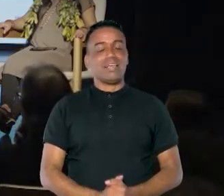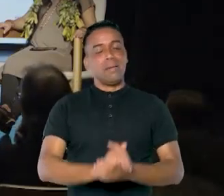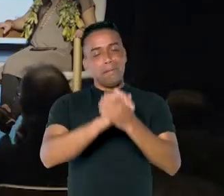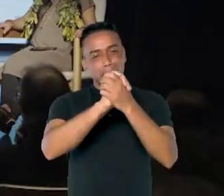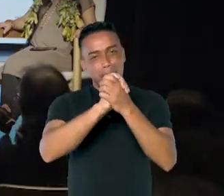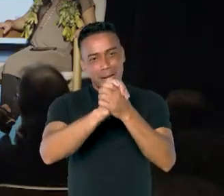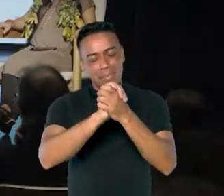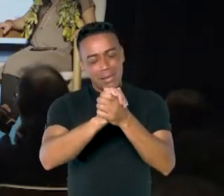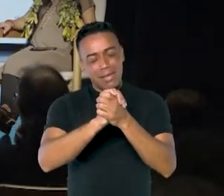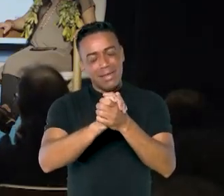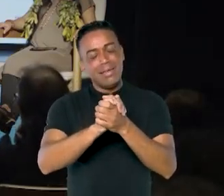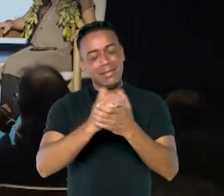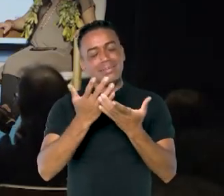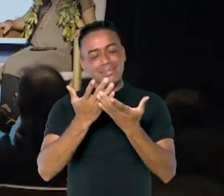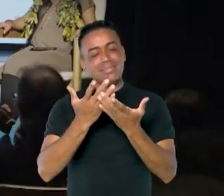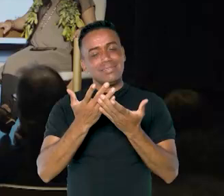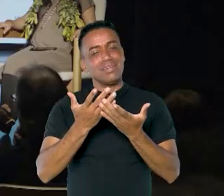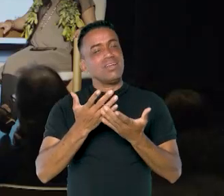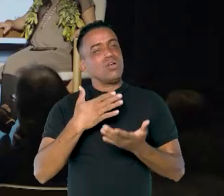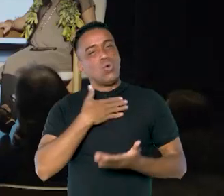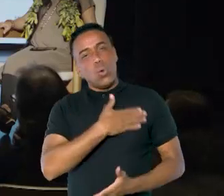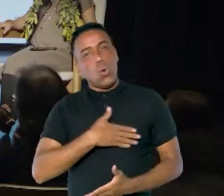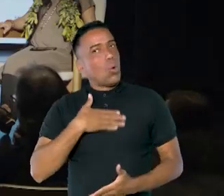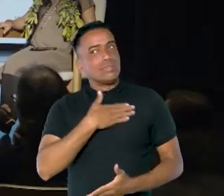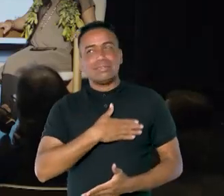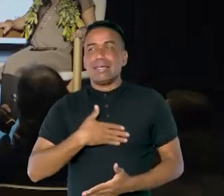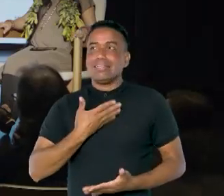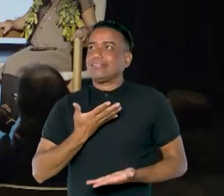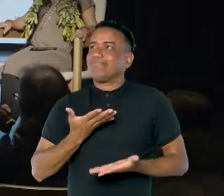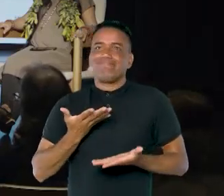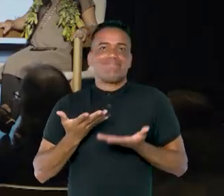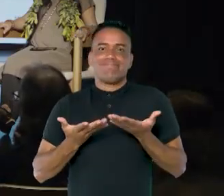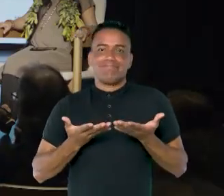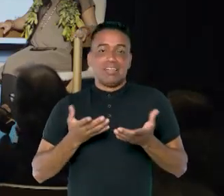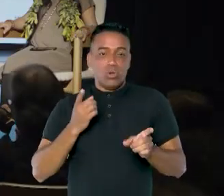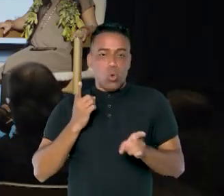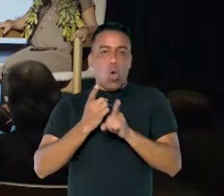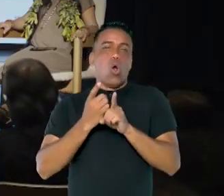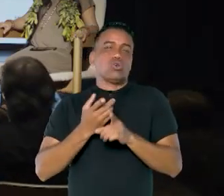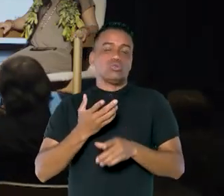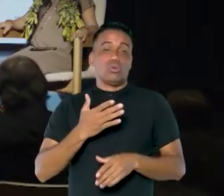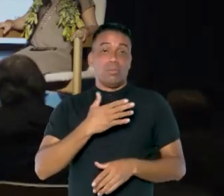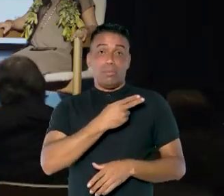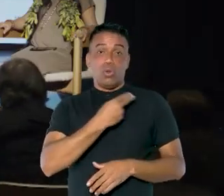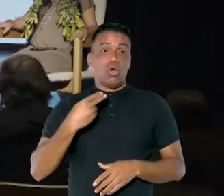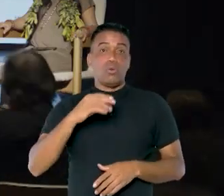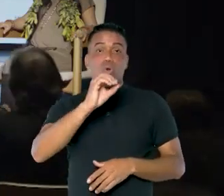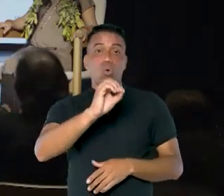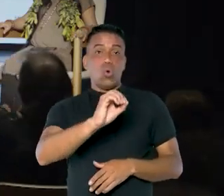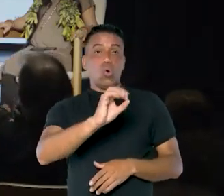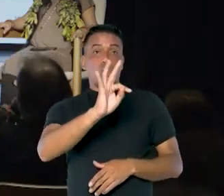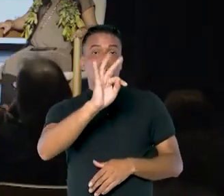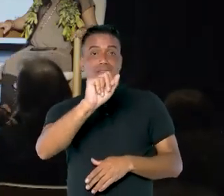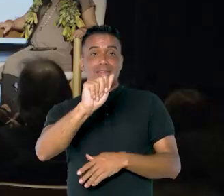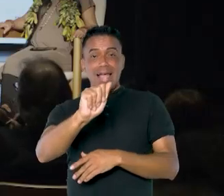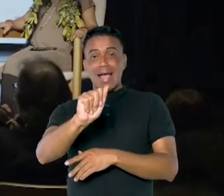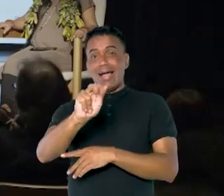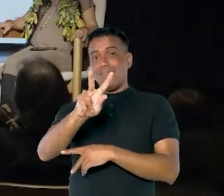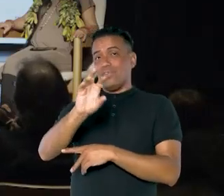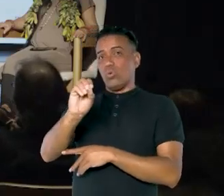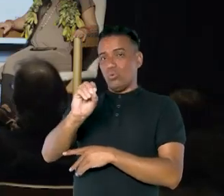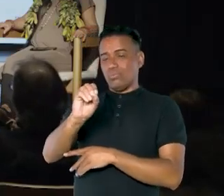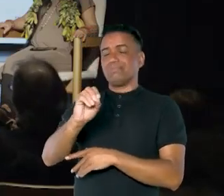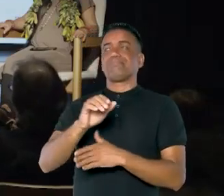Parabéns, felicitar vocês aí, gostei muito desse encontro. Meu nome é Otávio de Barros.